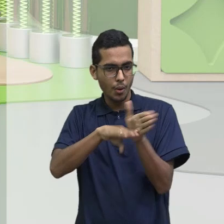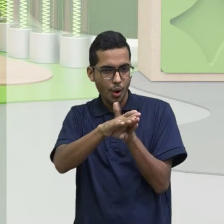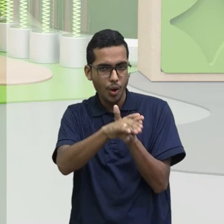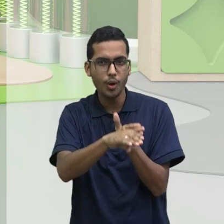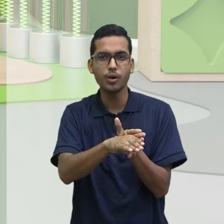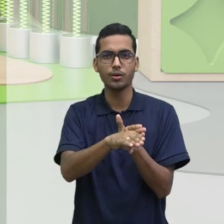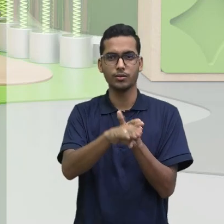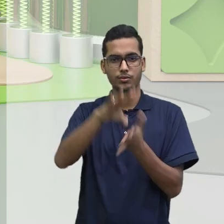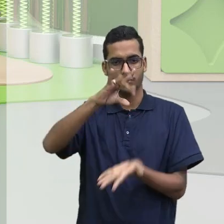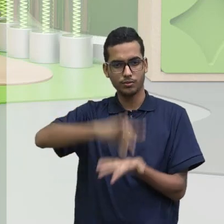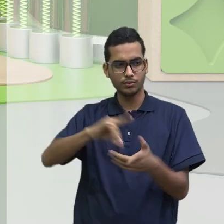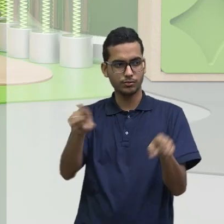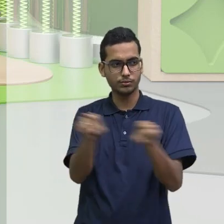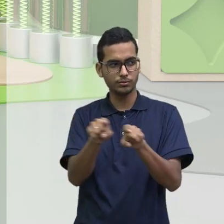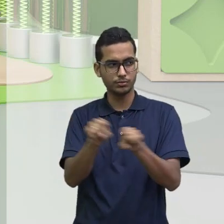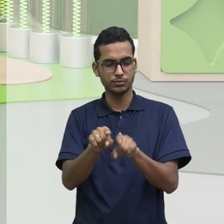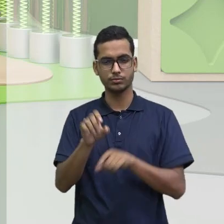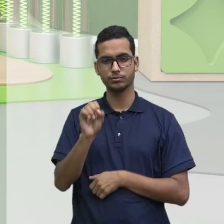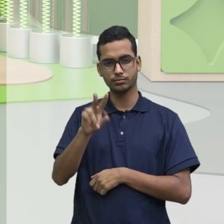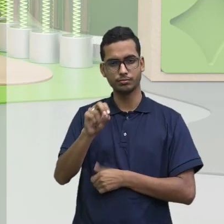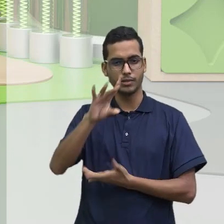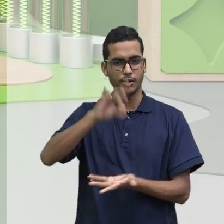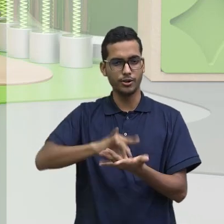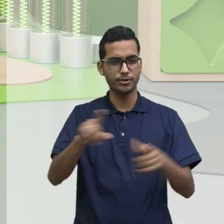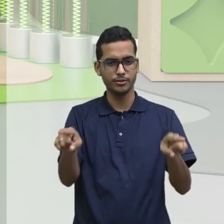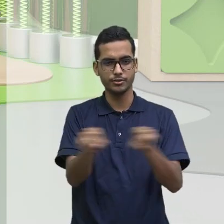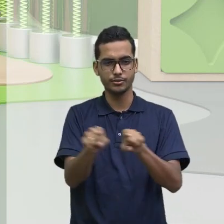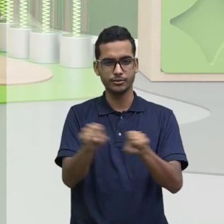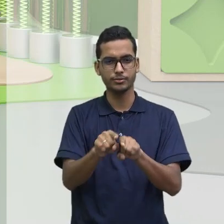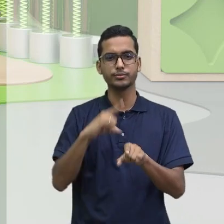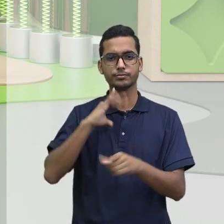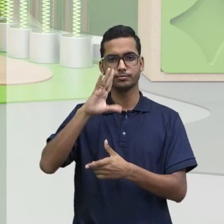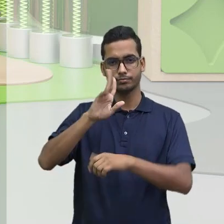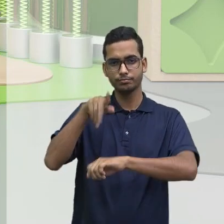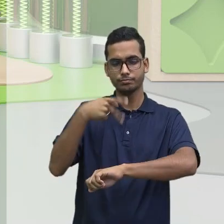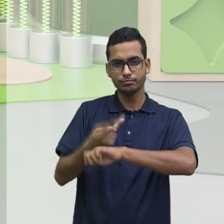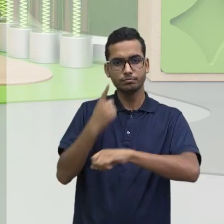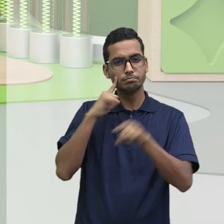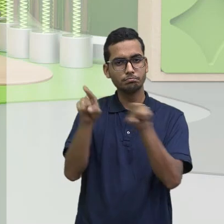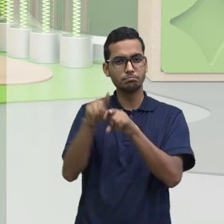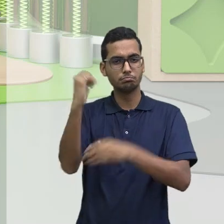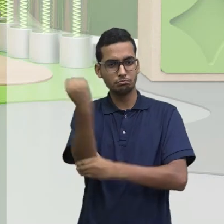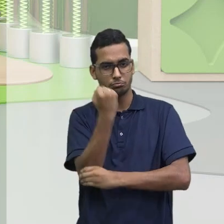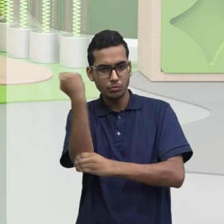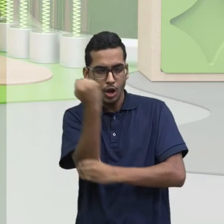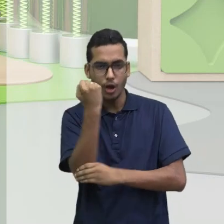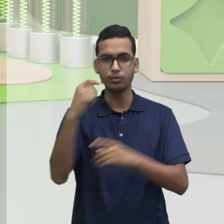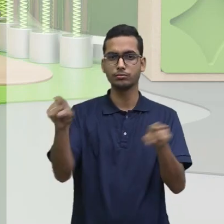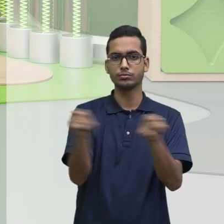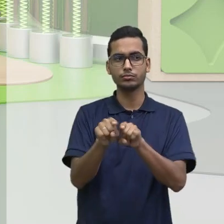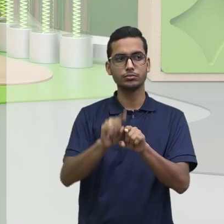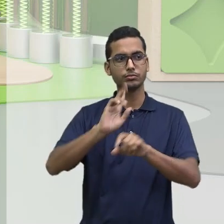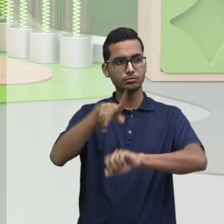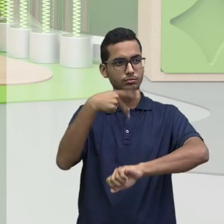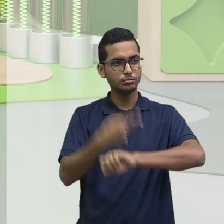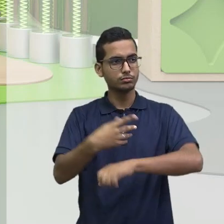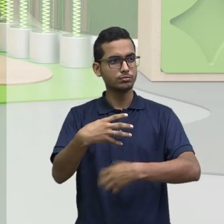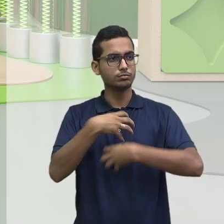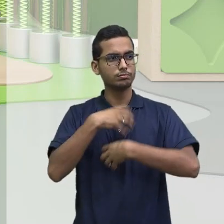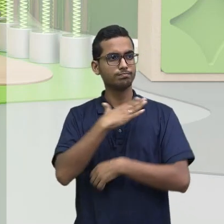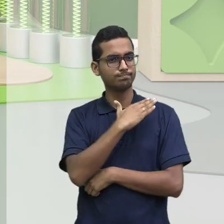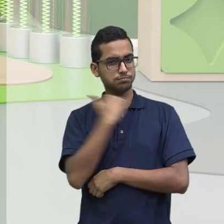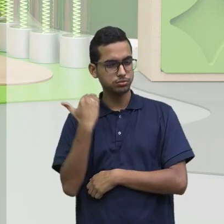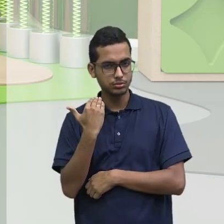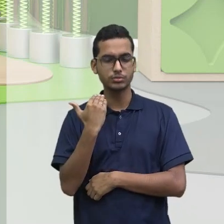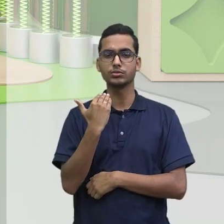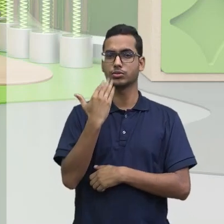a intoxicações, sendo bem graves, muitas vezes, ou até causar a morte de pessoas que consomem esses